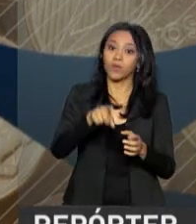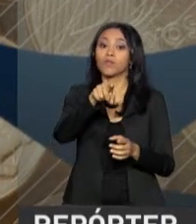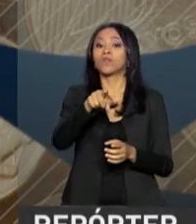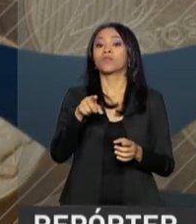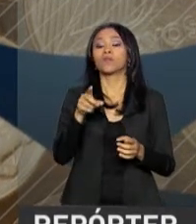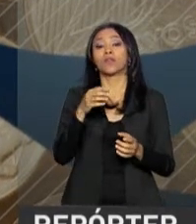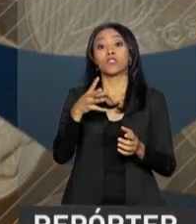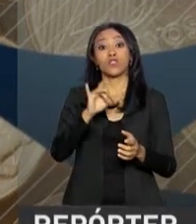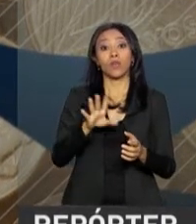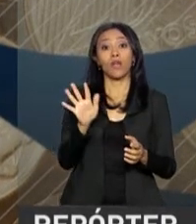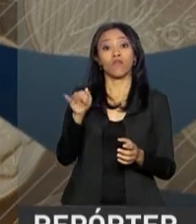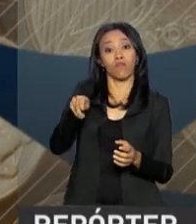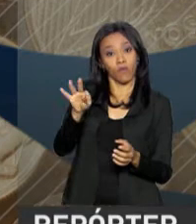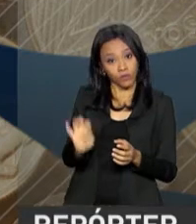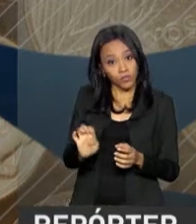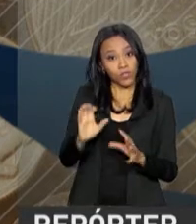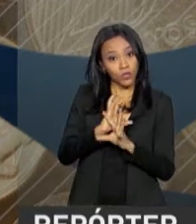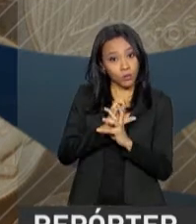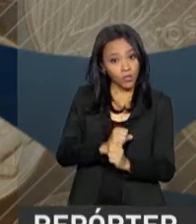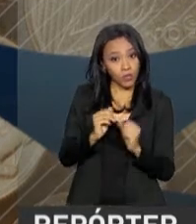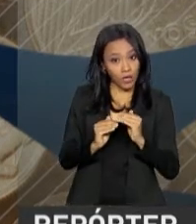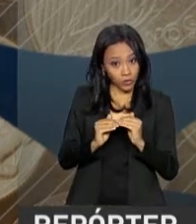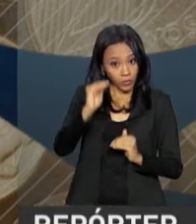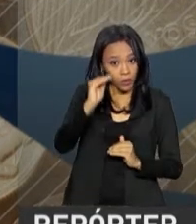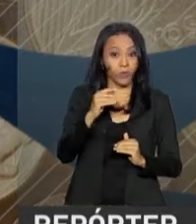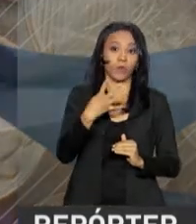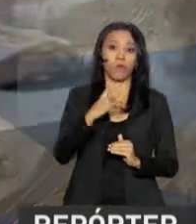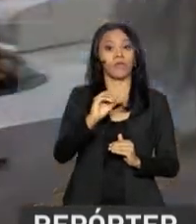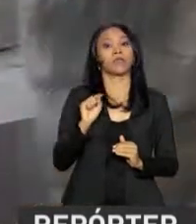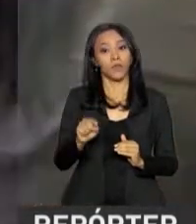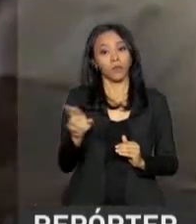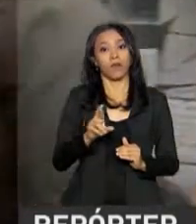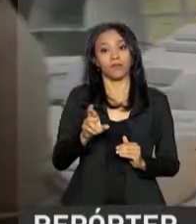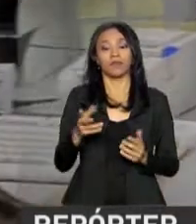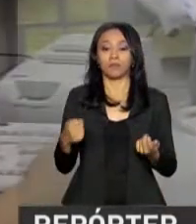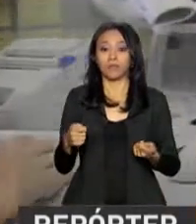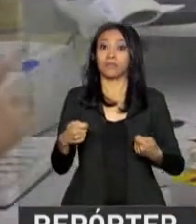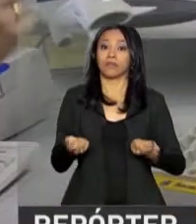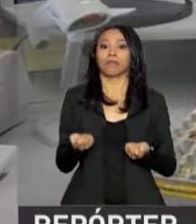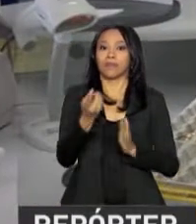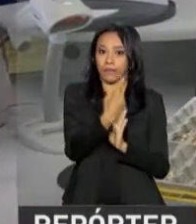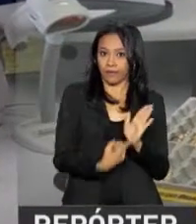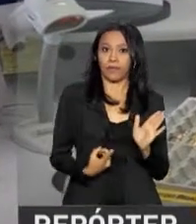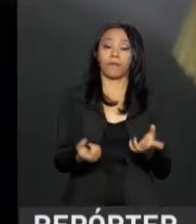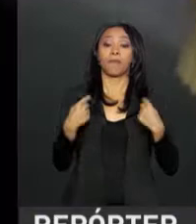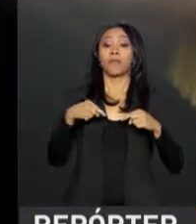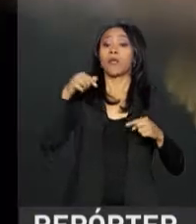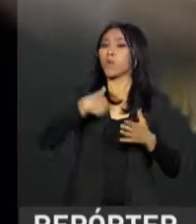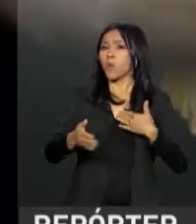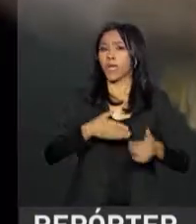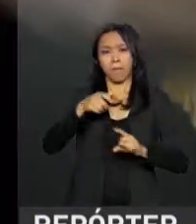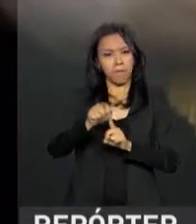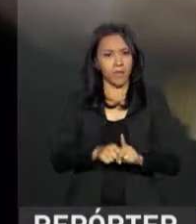na fonte cuja soma foi superior a 40 mil reais além disso quem obteve em qualquer mês de 2010